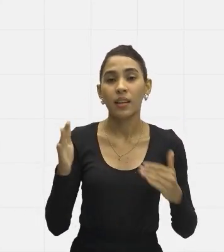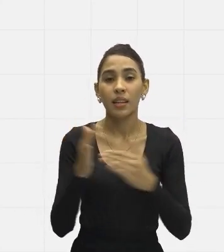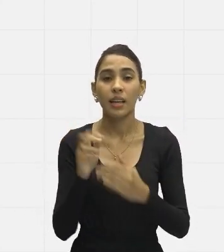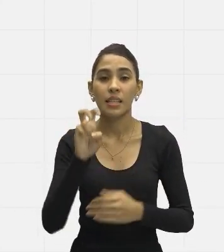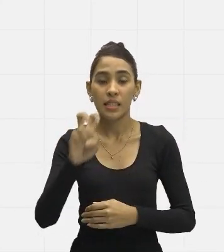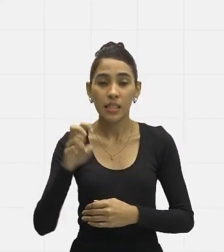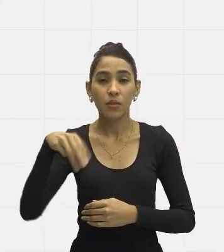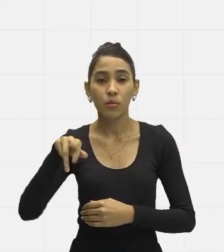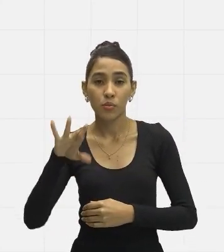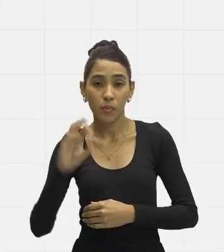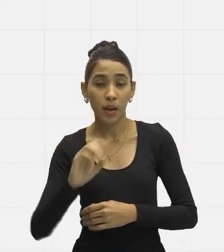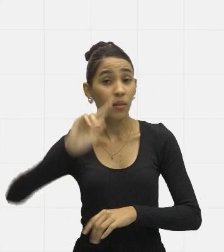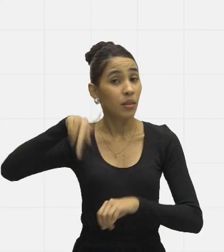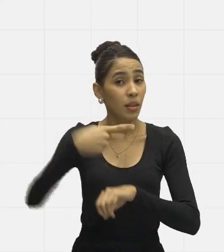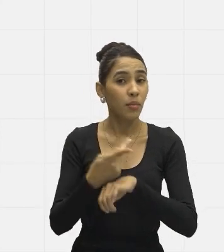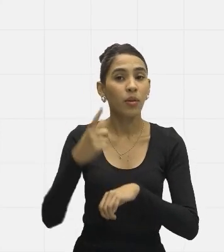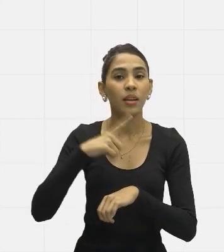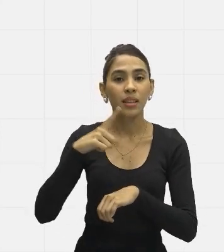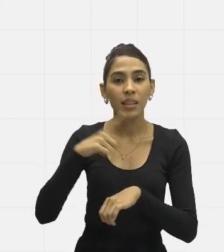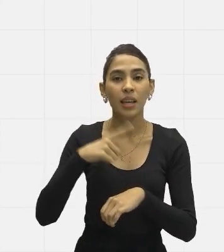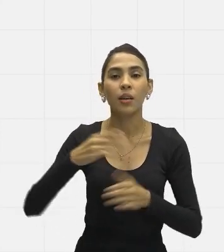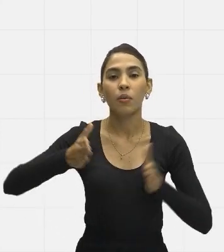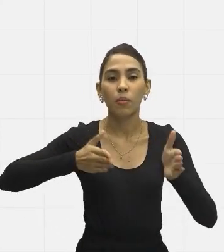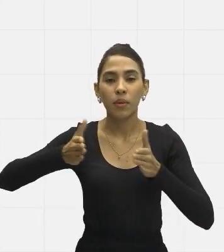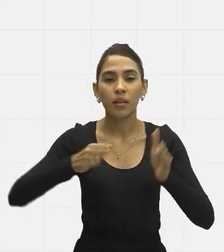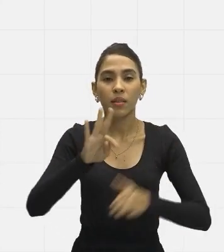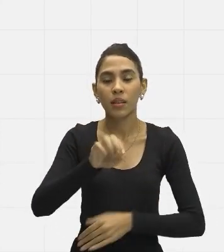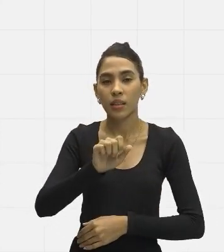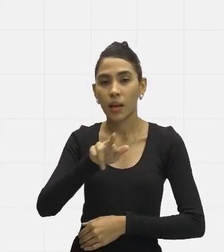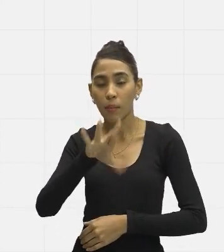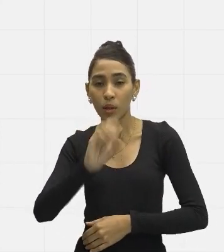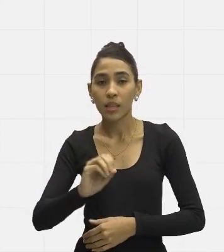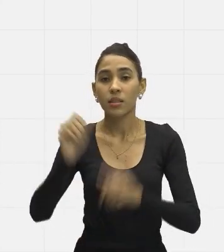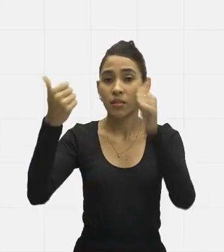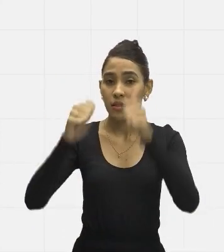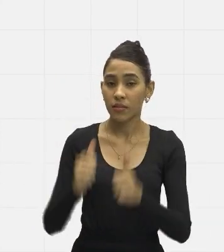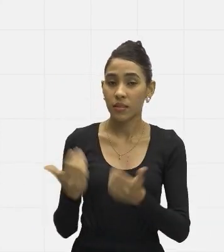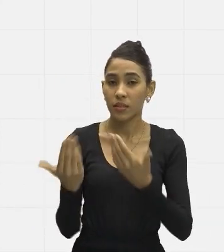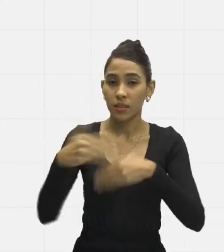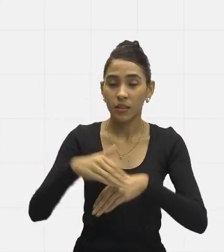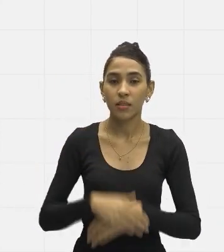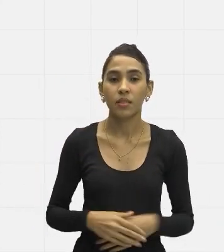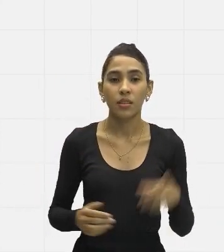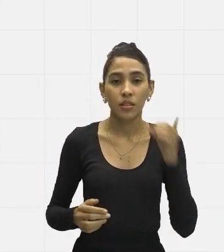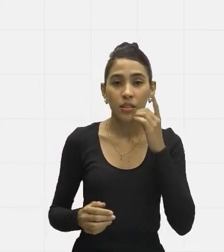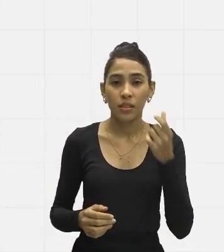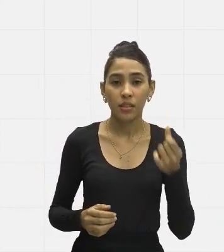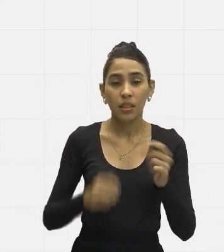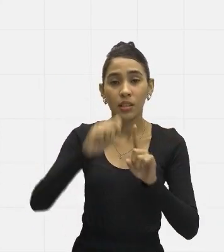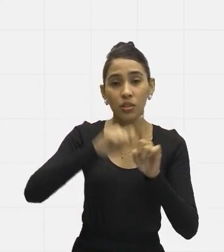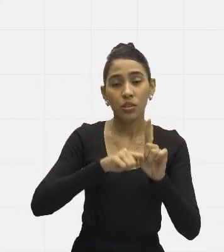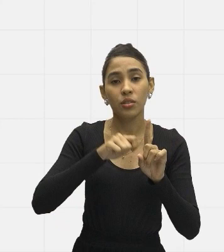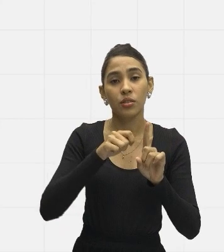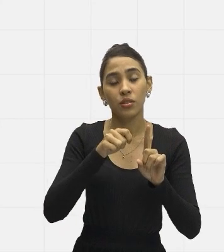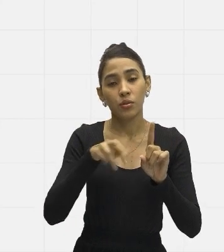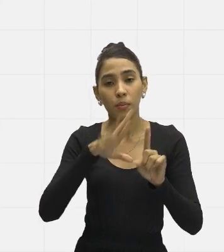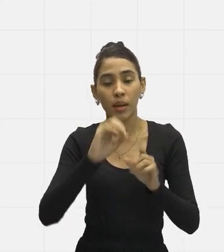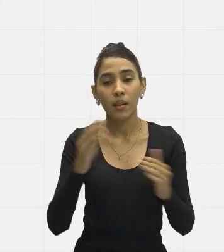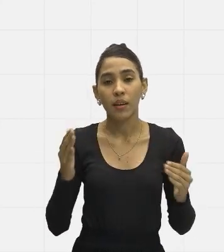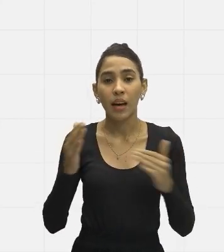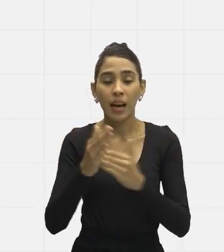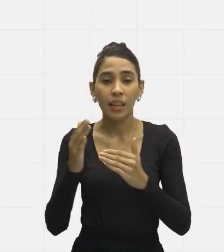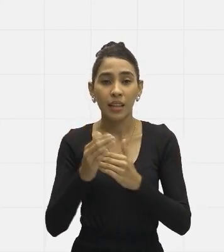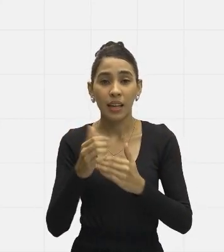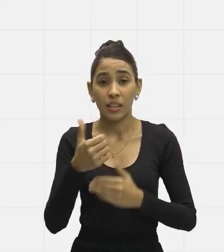a 5/3. Em seguida, a gente tem o nosso período de tabulação da avaliação diagnóstica, que vai do dia 6/3 ao